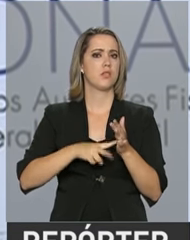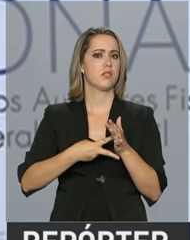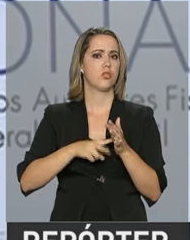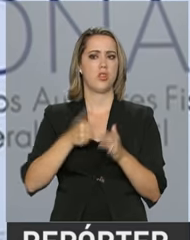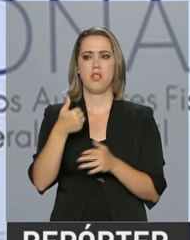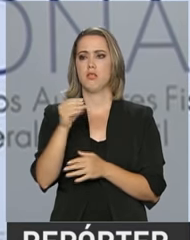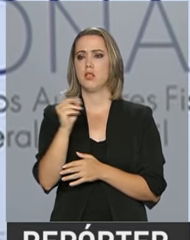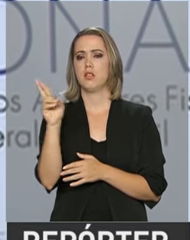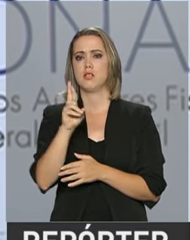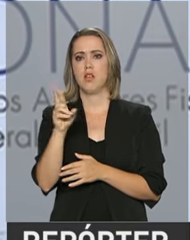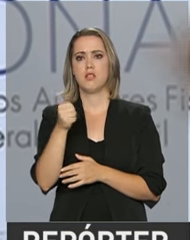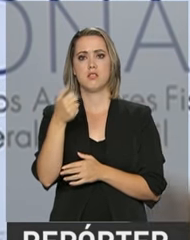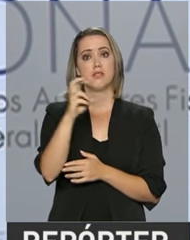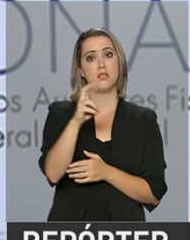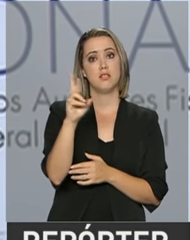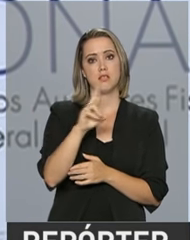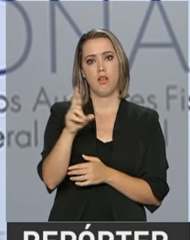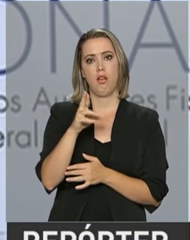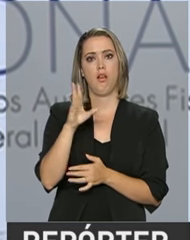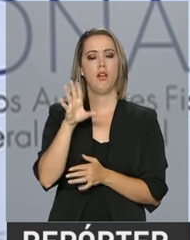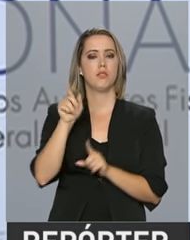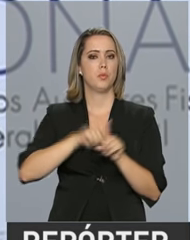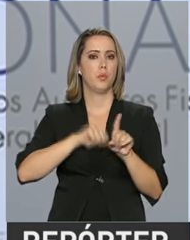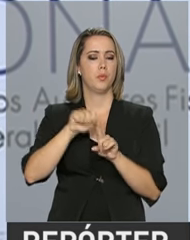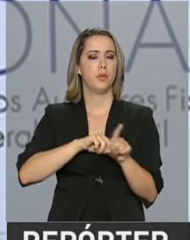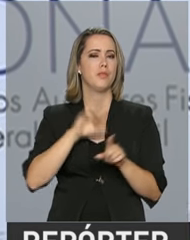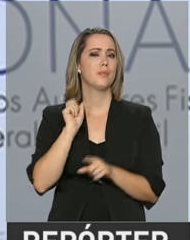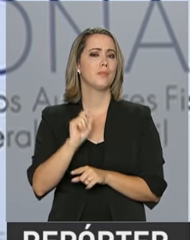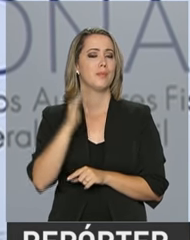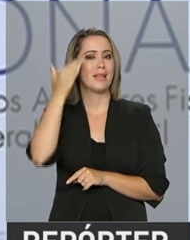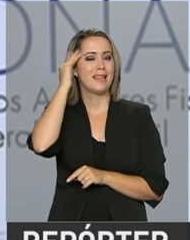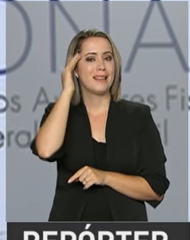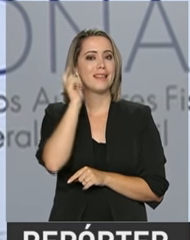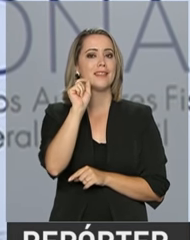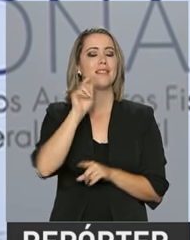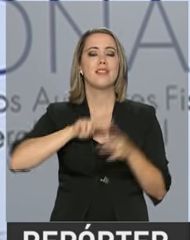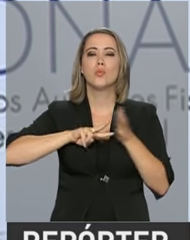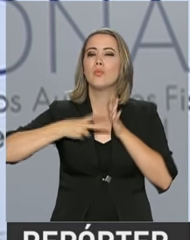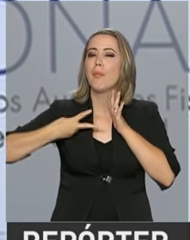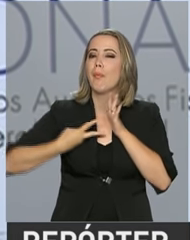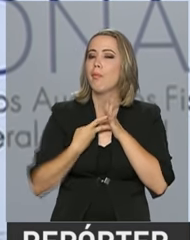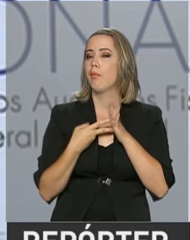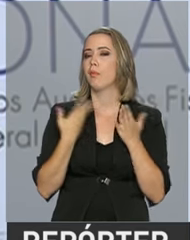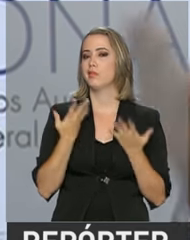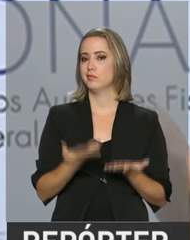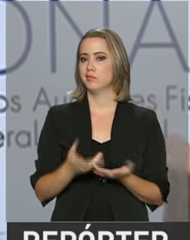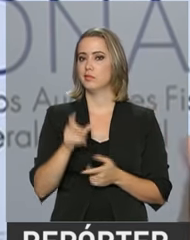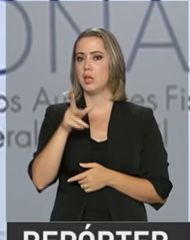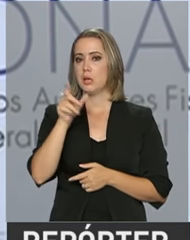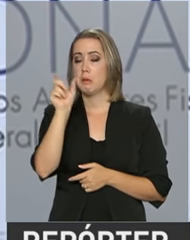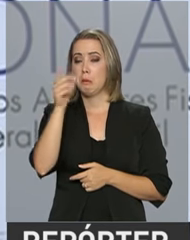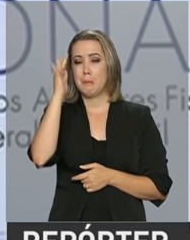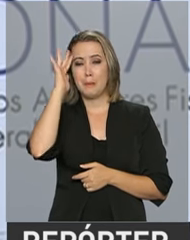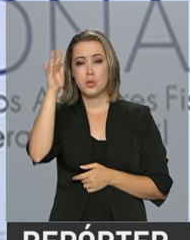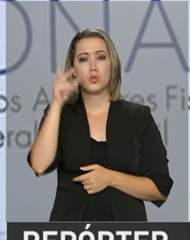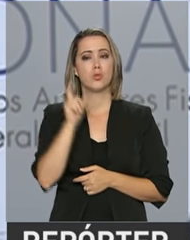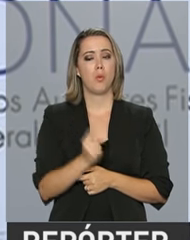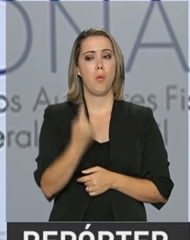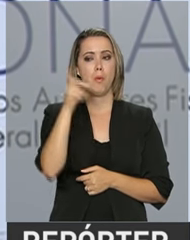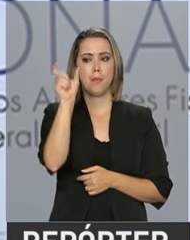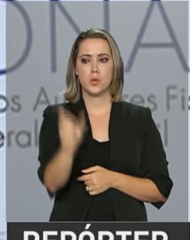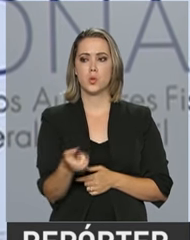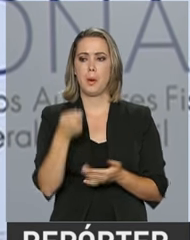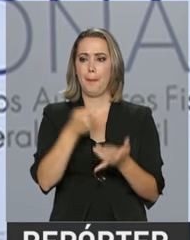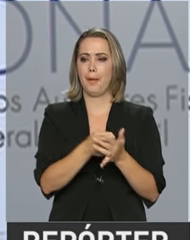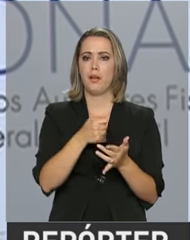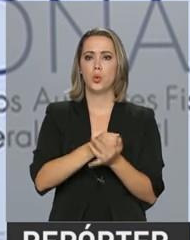por mês para se ter idéia do que significa a gente imagine alguém que um trabalhador rural que pague 10